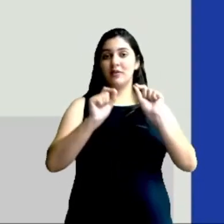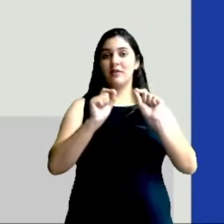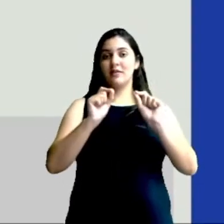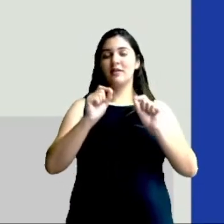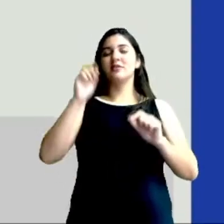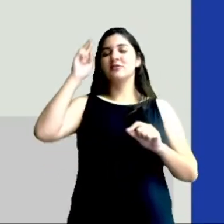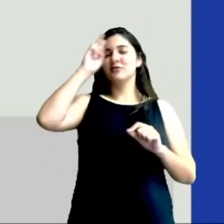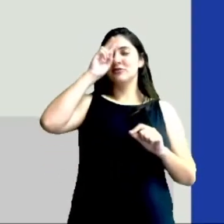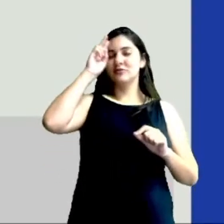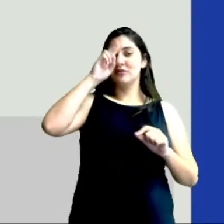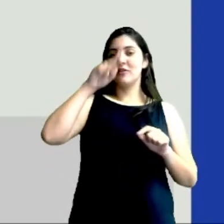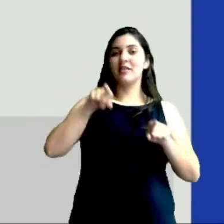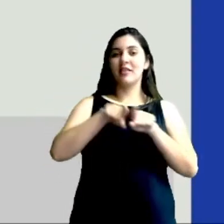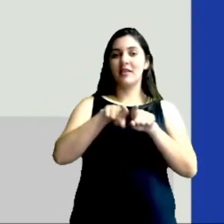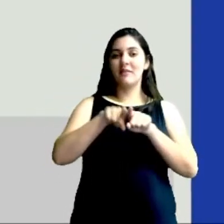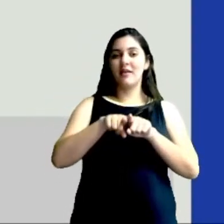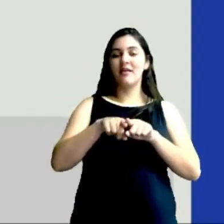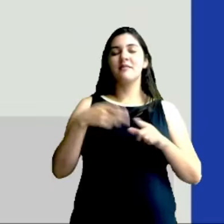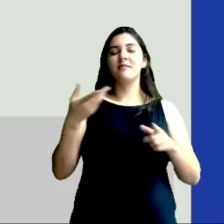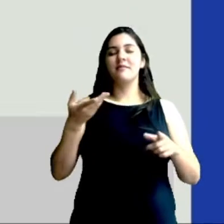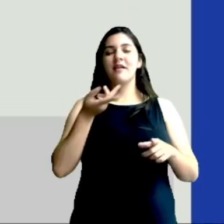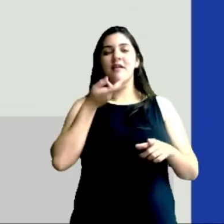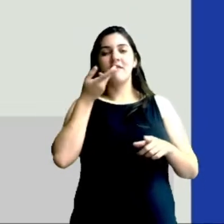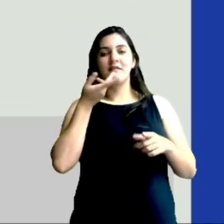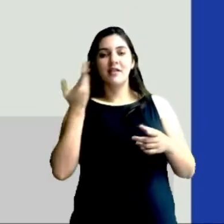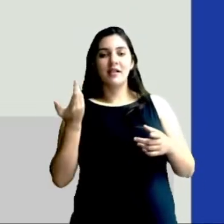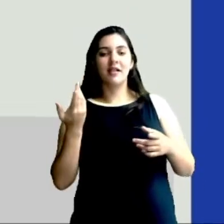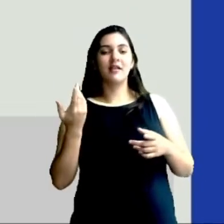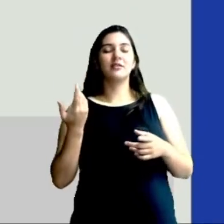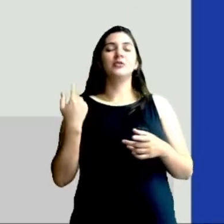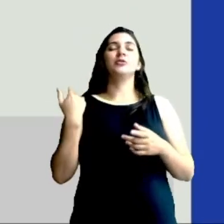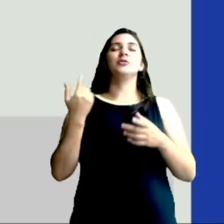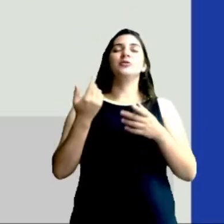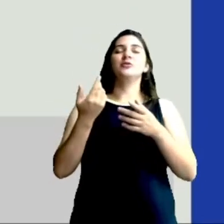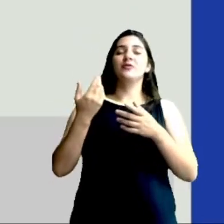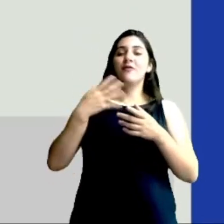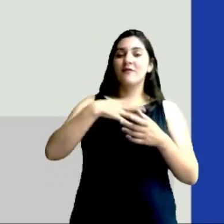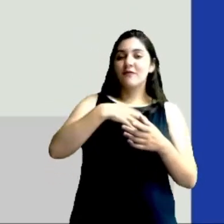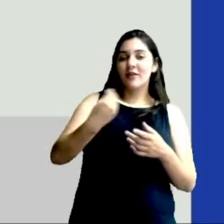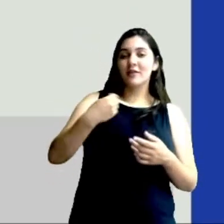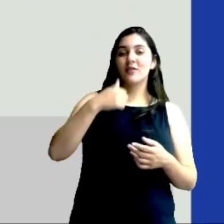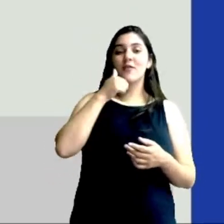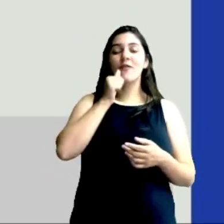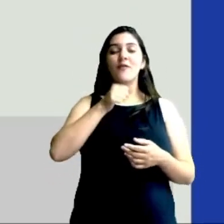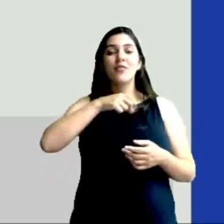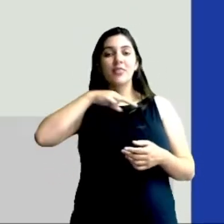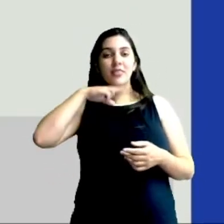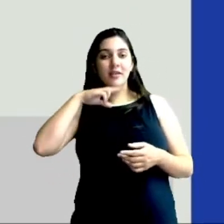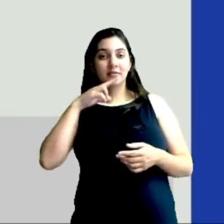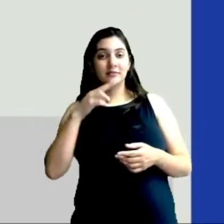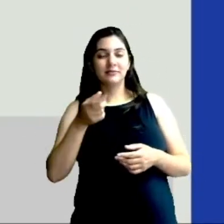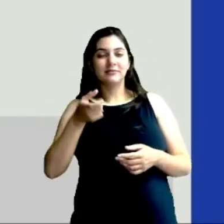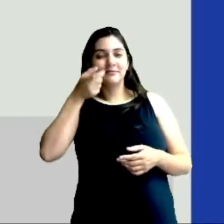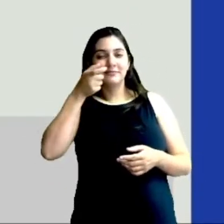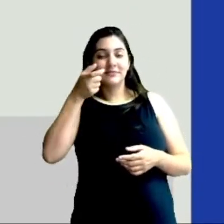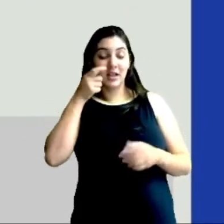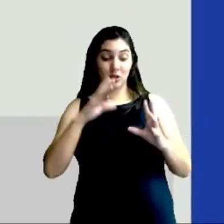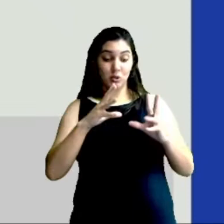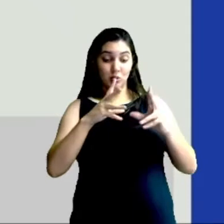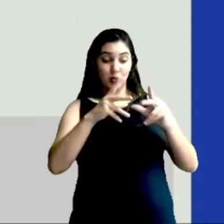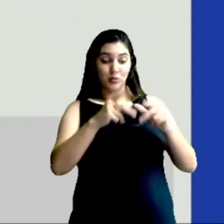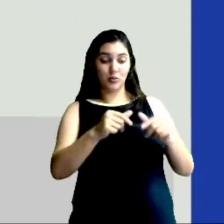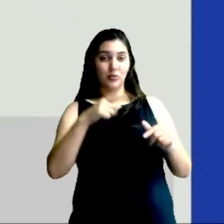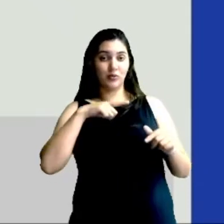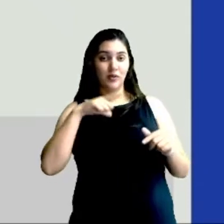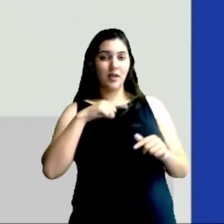história também para gente um dia falar e os nossos filhos pros nossos netos né então ver como é interessante a gente saber que tudo